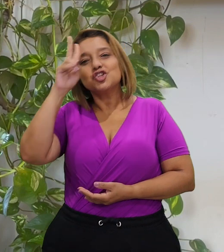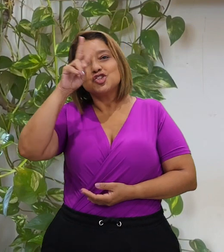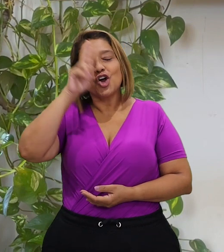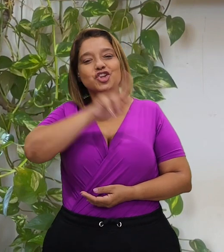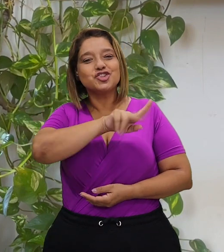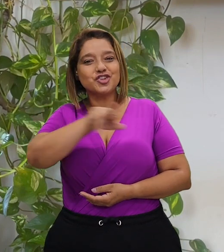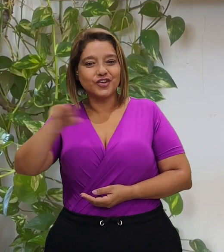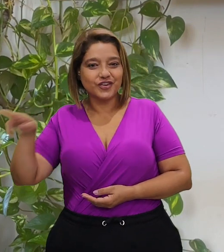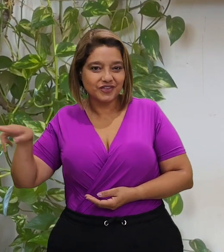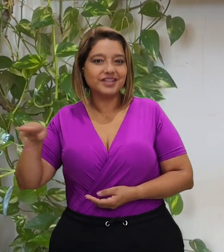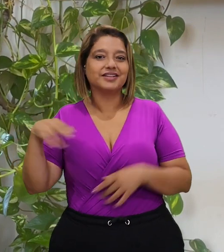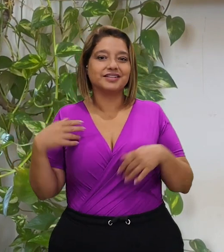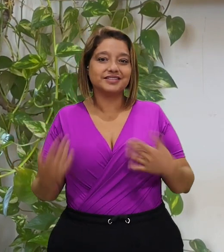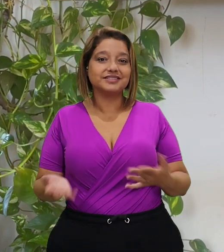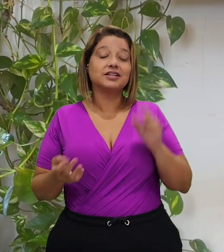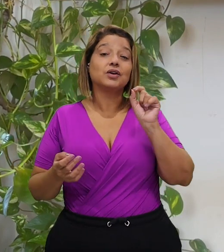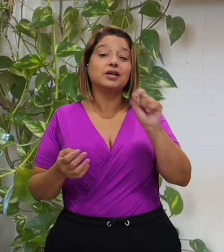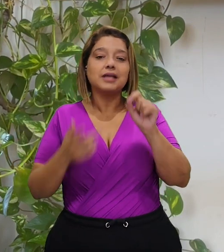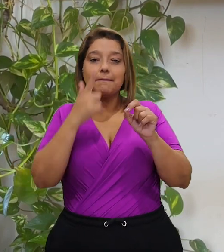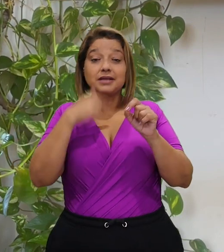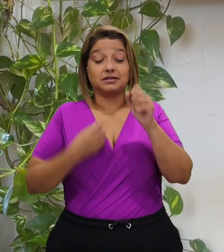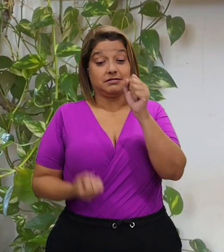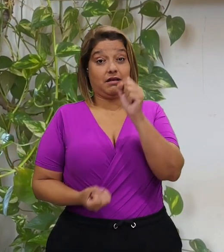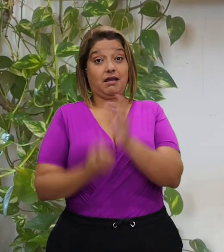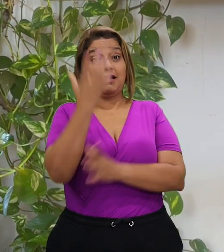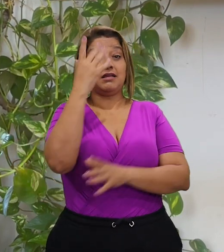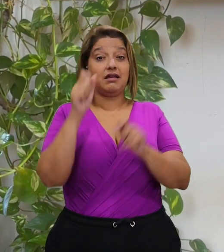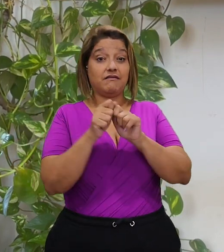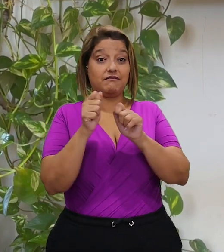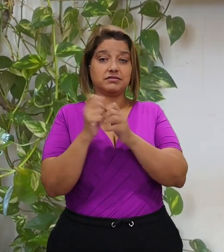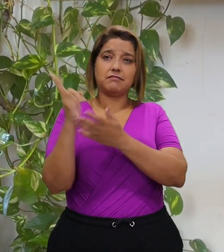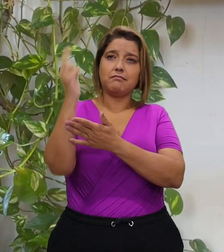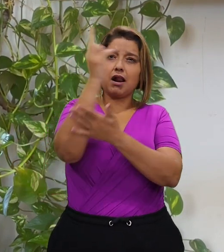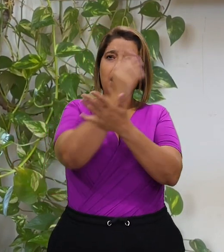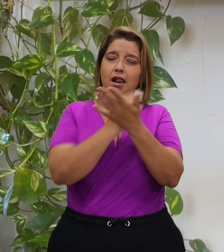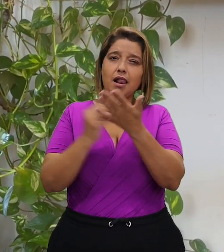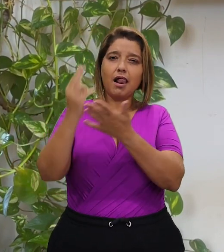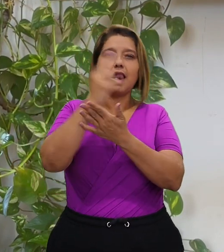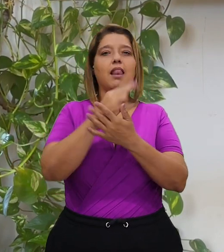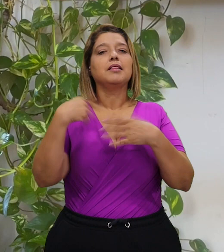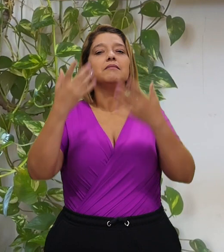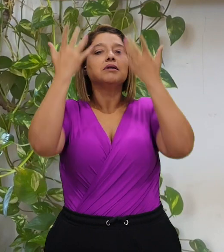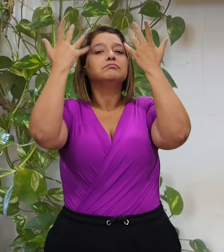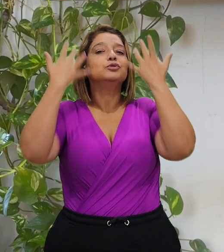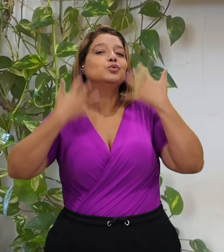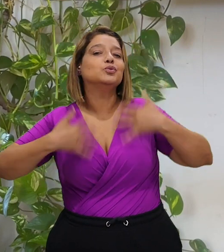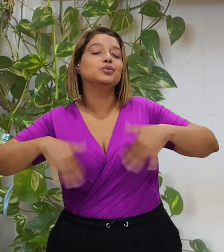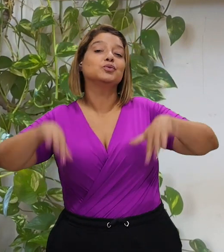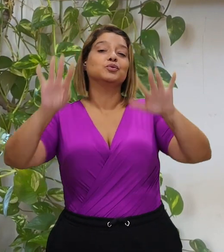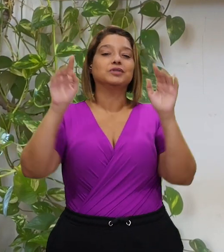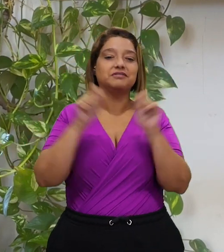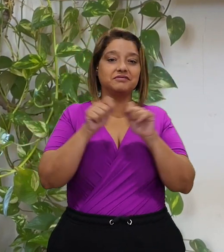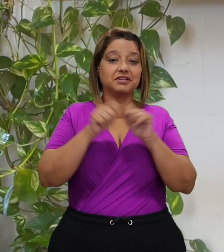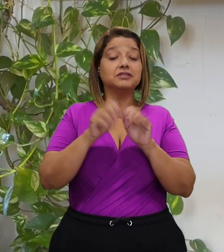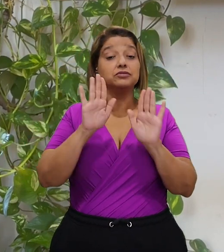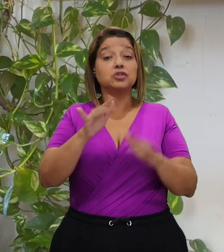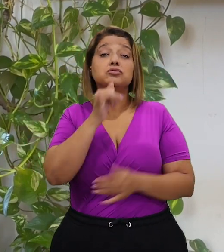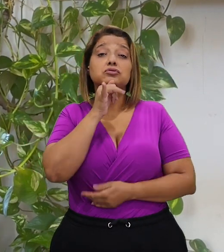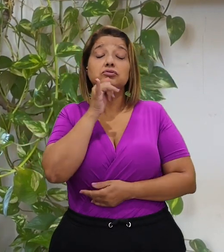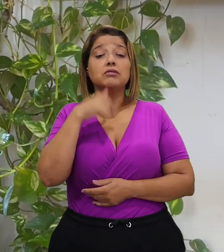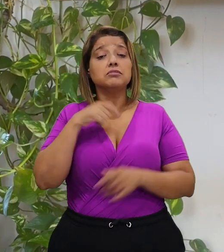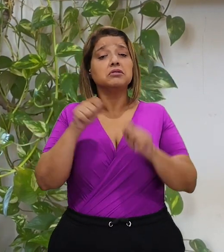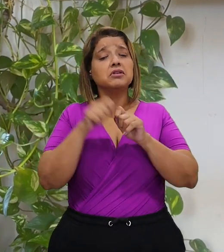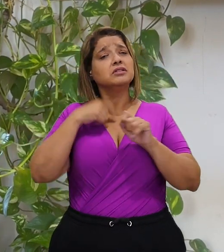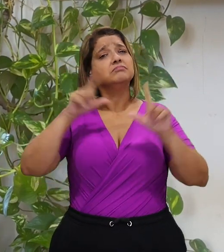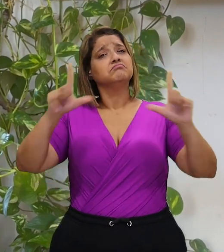não posso dizer assim, eu tenho um processo criativo, porque eu costumo dizer que cada tela tem sua própria história. Então tem tela que ela nasce